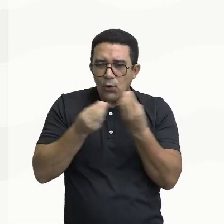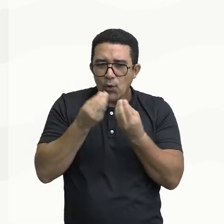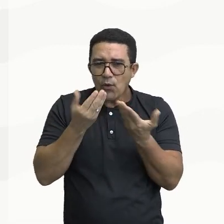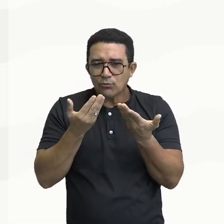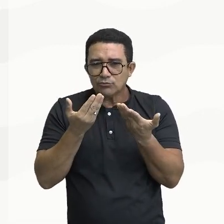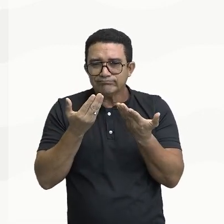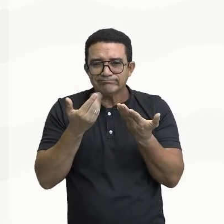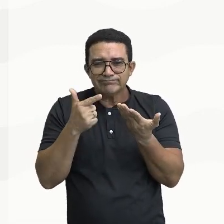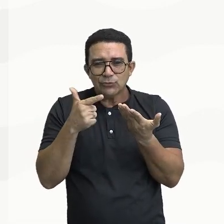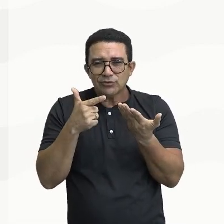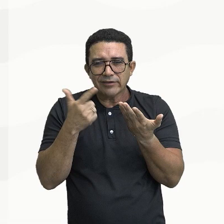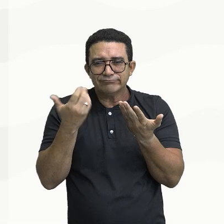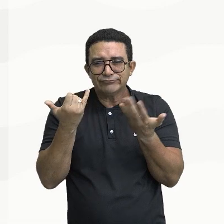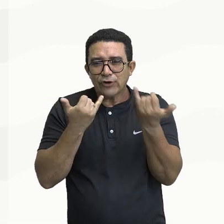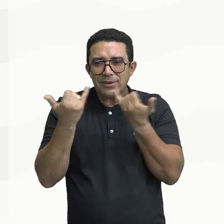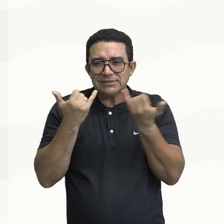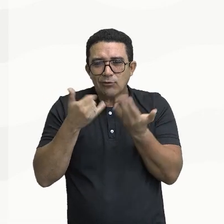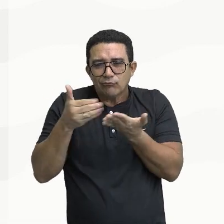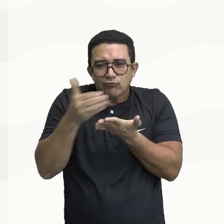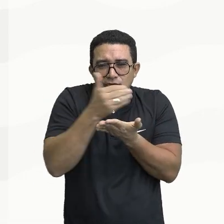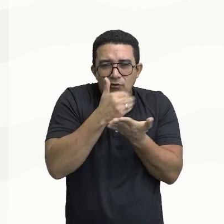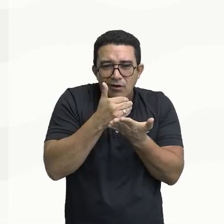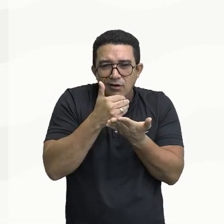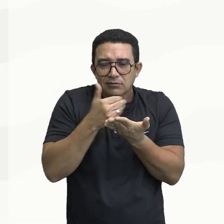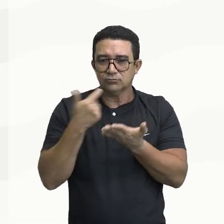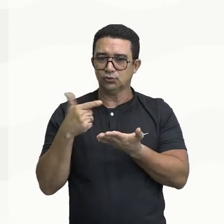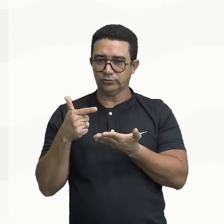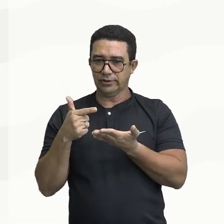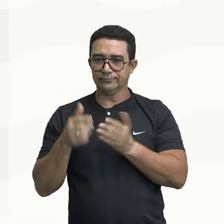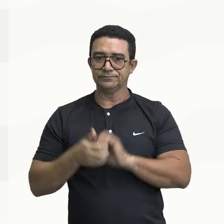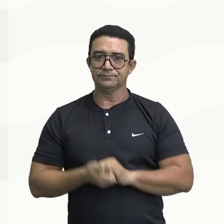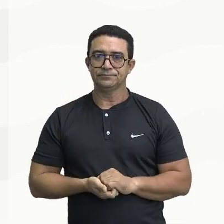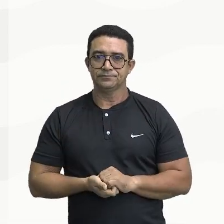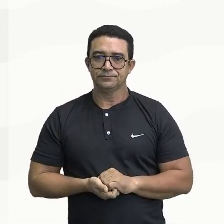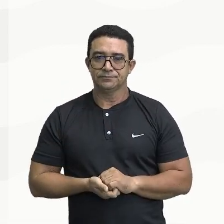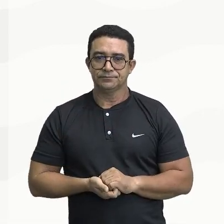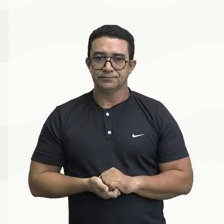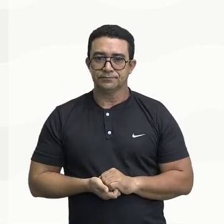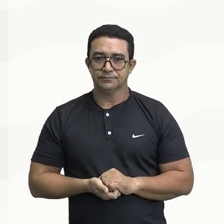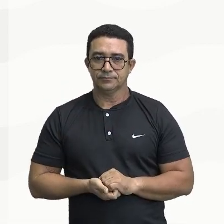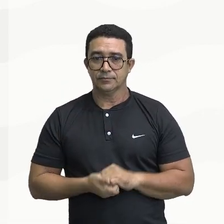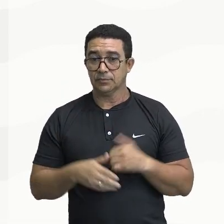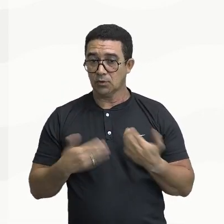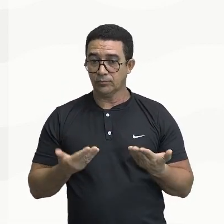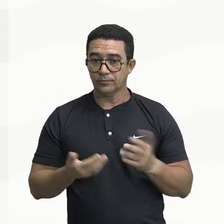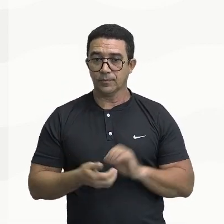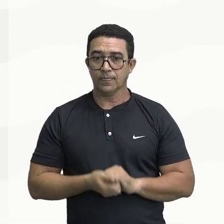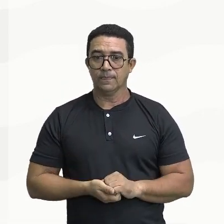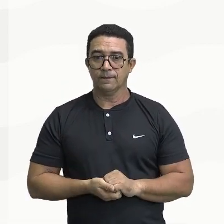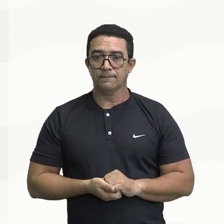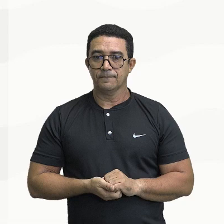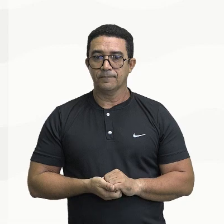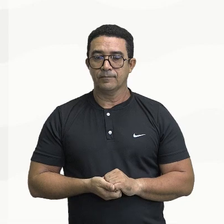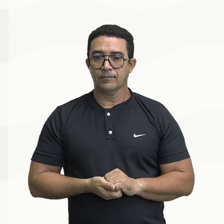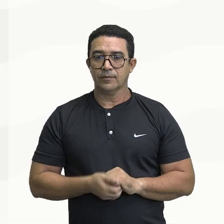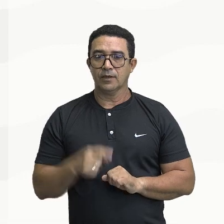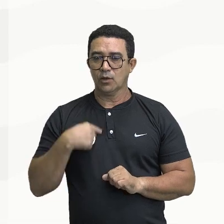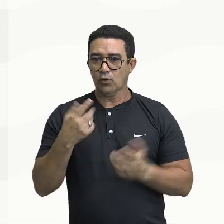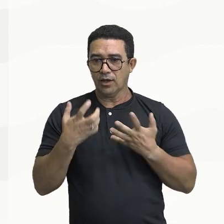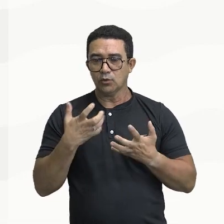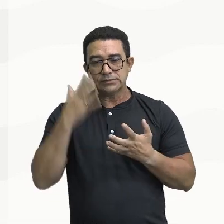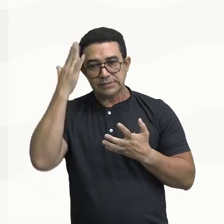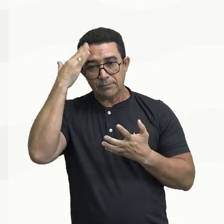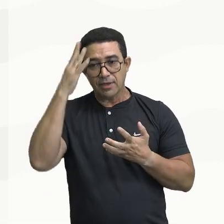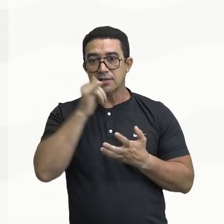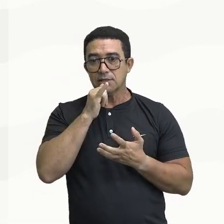não tem a informação? Se a gente chega aqui em 1970 e quer saber em relação à indústria,